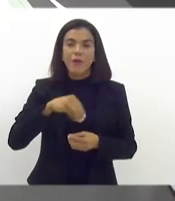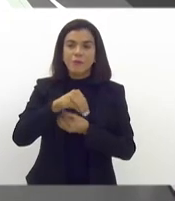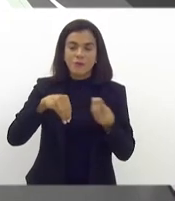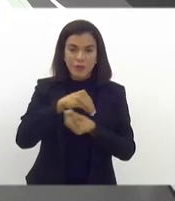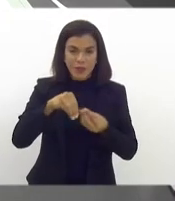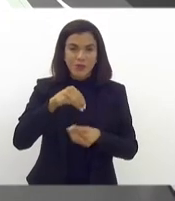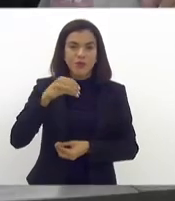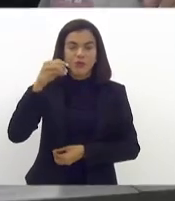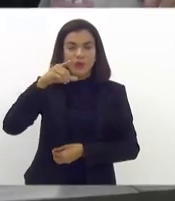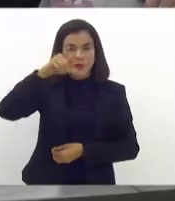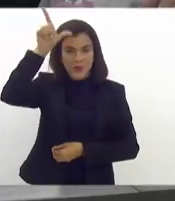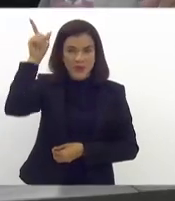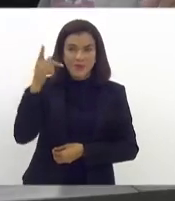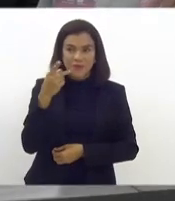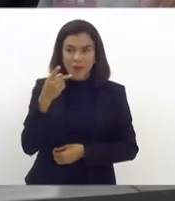Luiz Paulo.